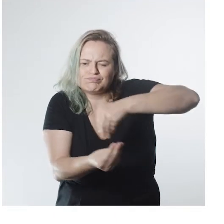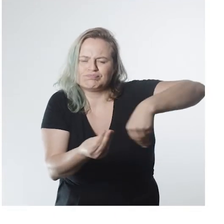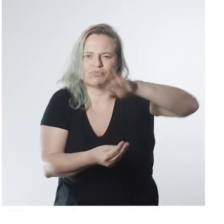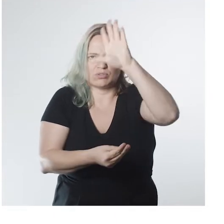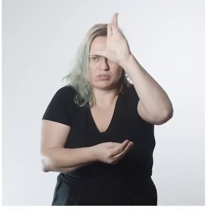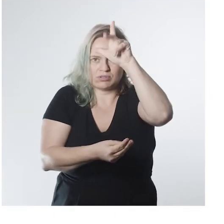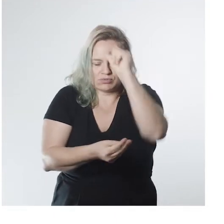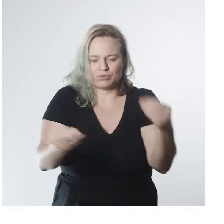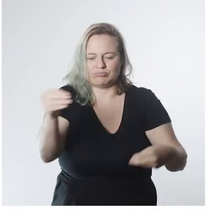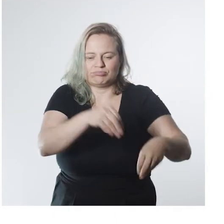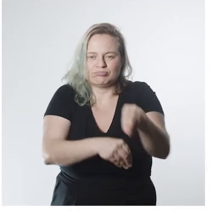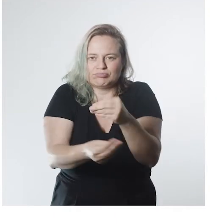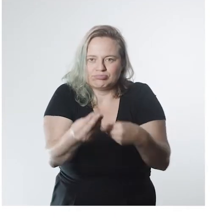frango.